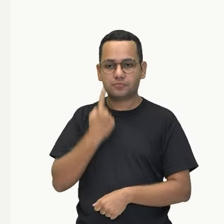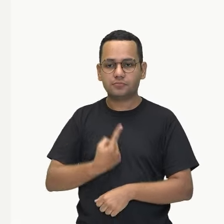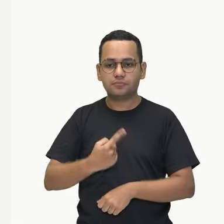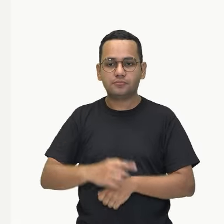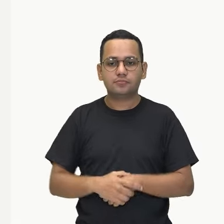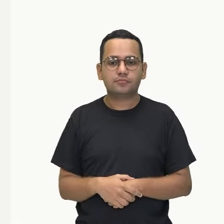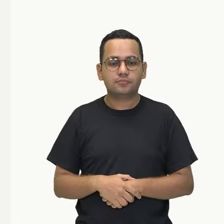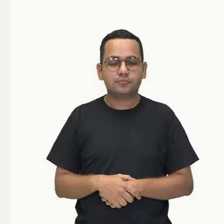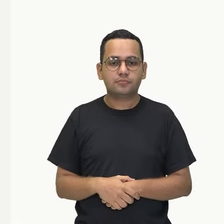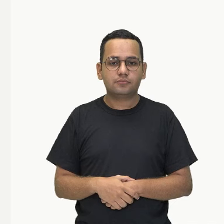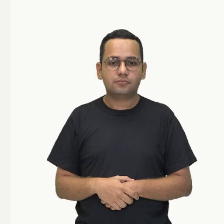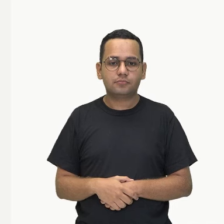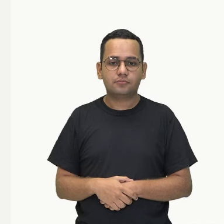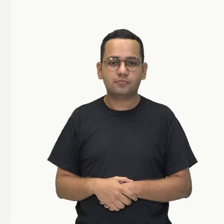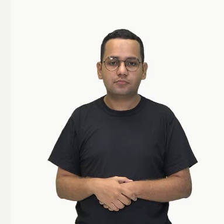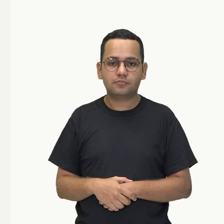fica